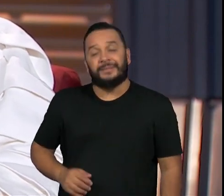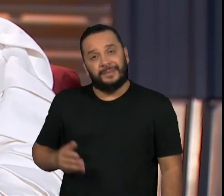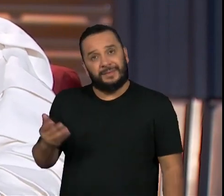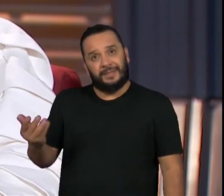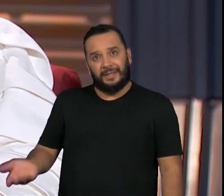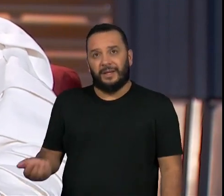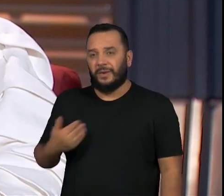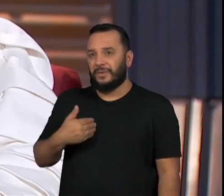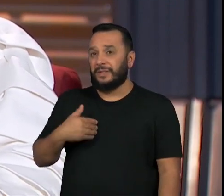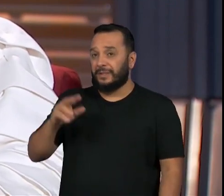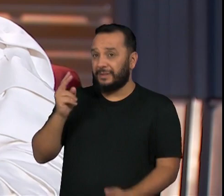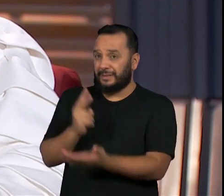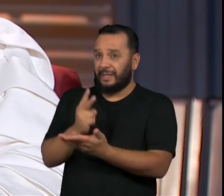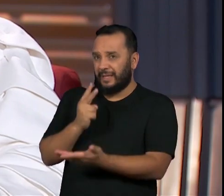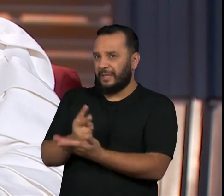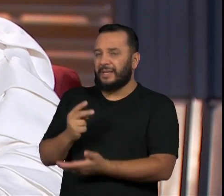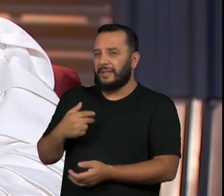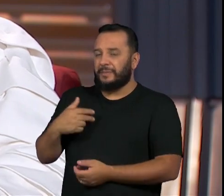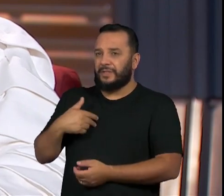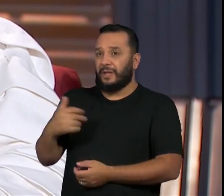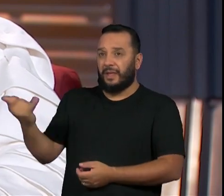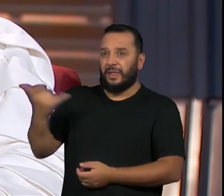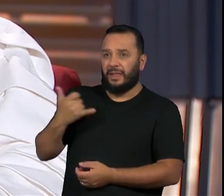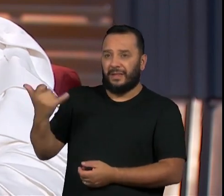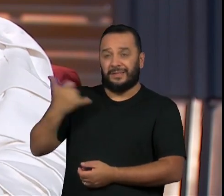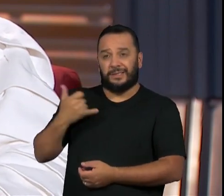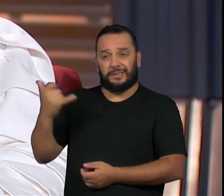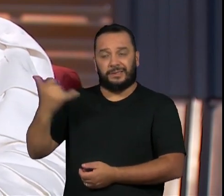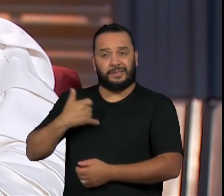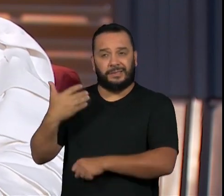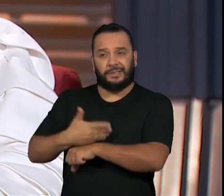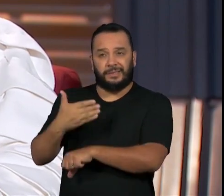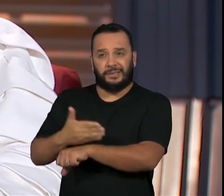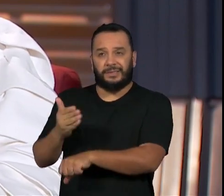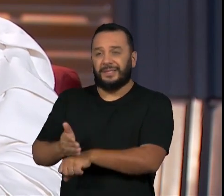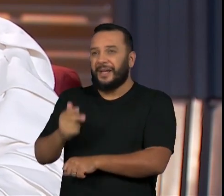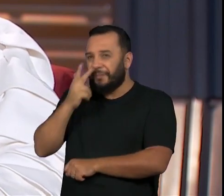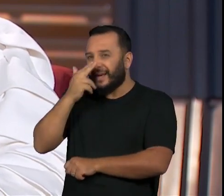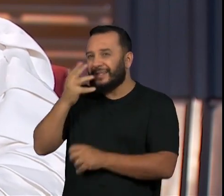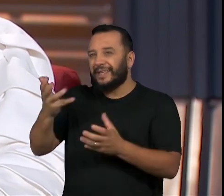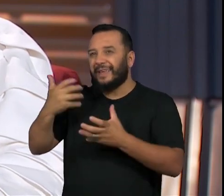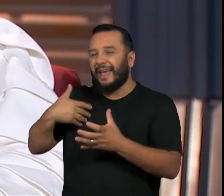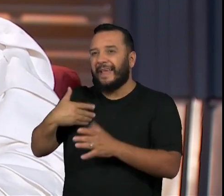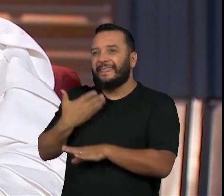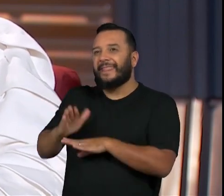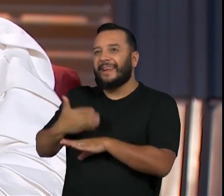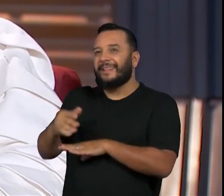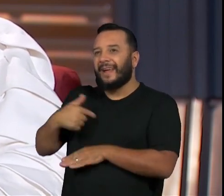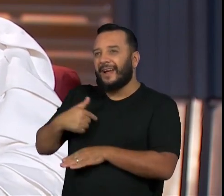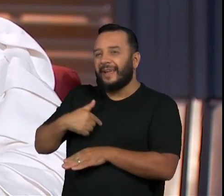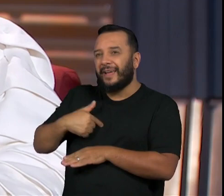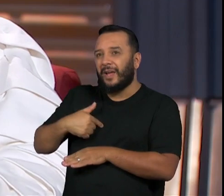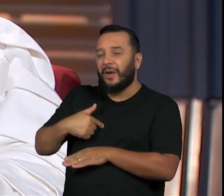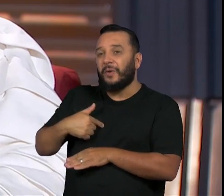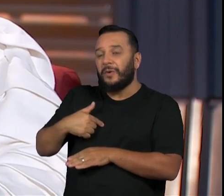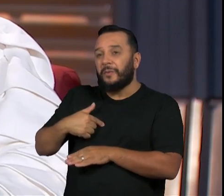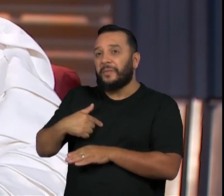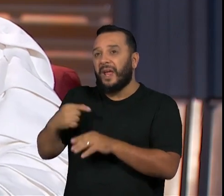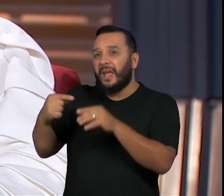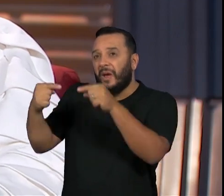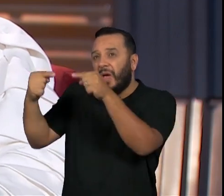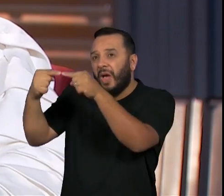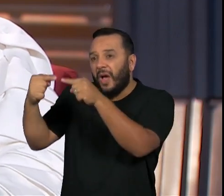desautorização que é frequente é a maneira de um adestramento, que eu acho que não tem uma palavra melhor, né? Que se